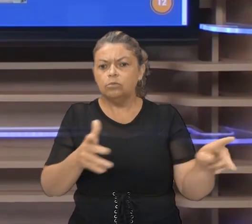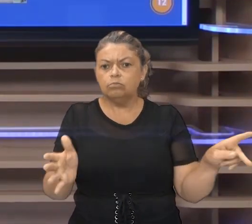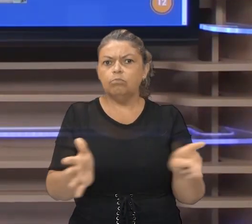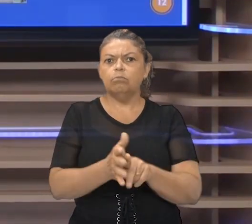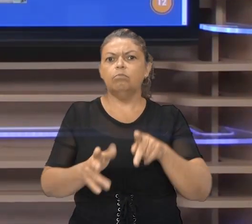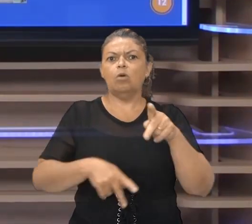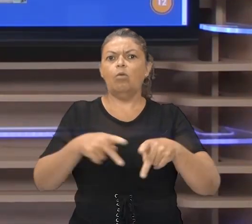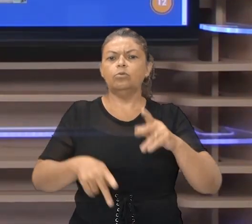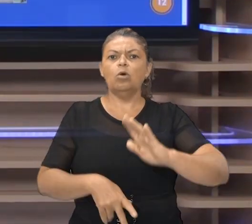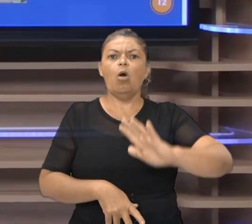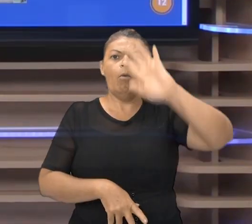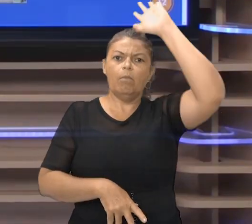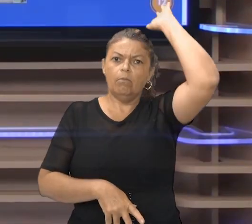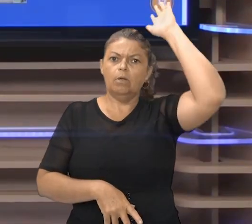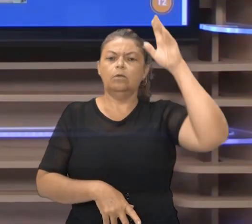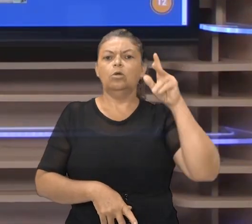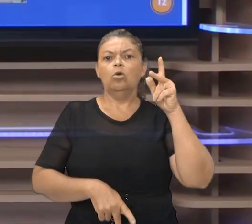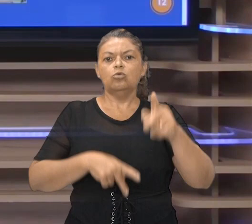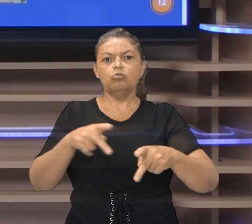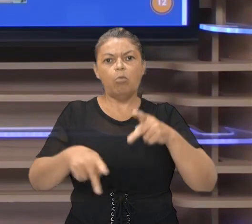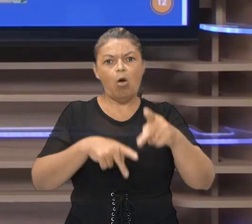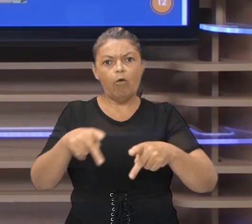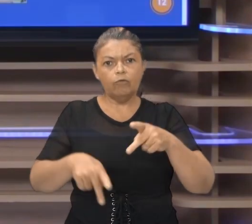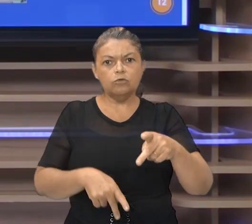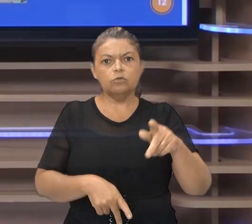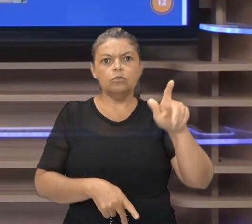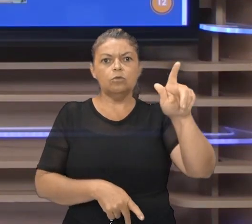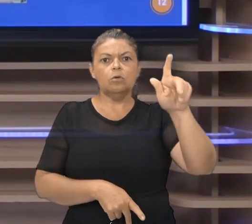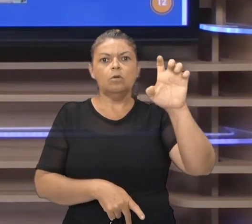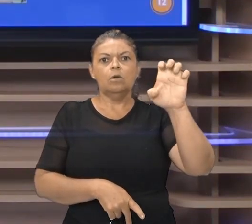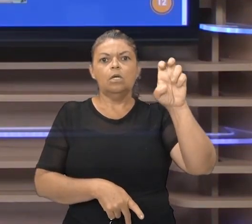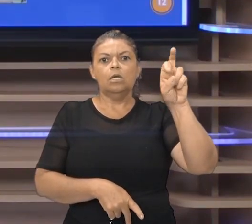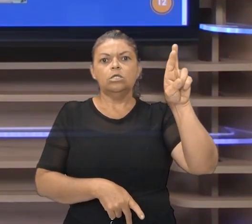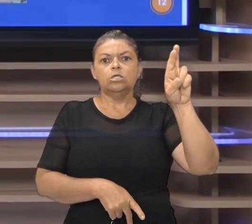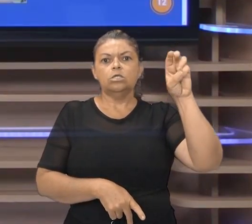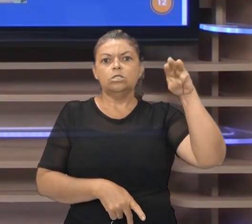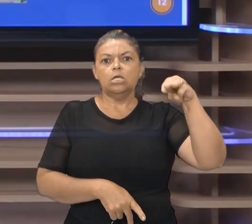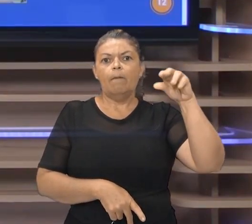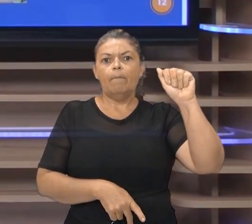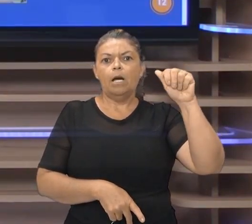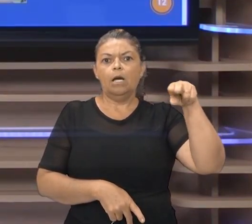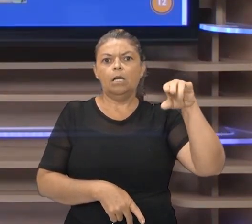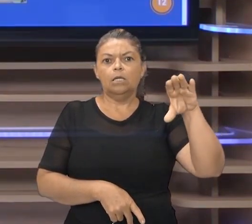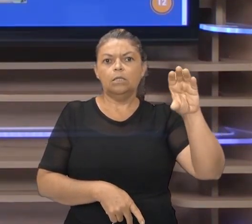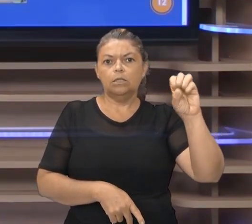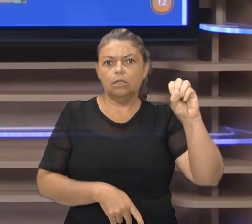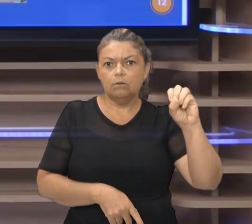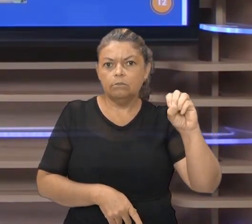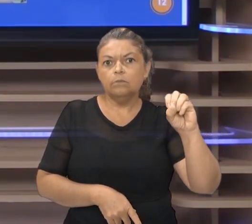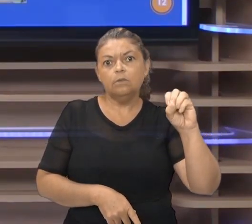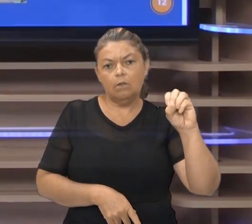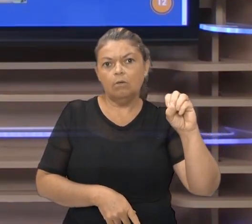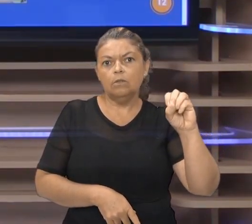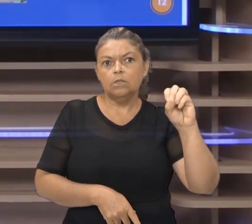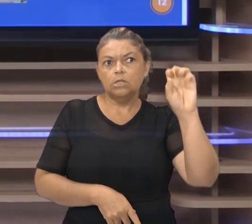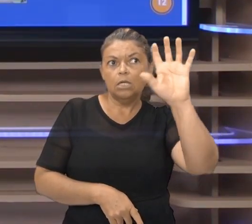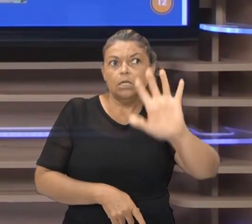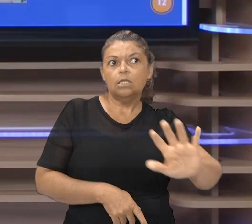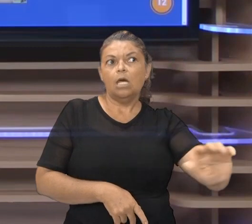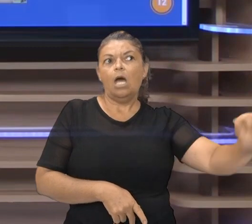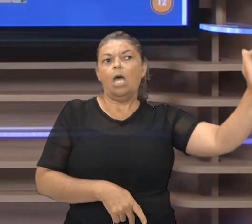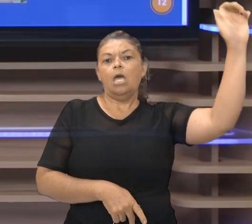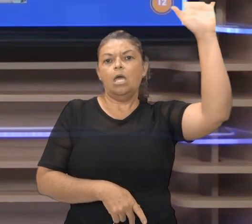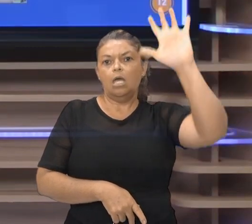germânicos. Os povos germânicos, vale ressaltar, eles estavam ali ao norte da Europa, e dentre os